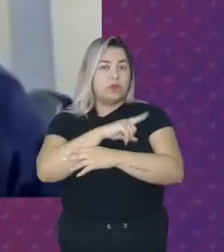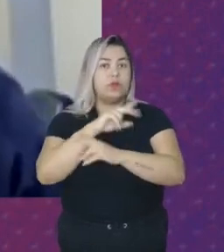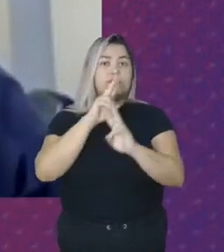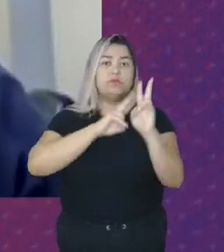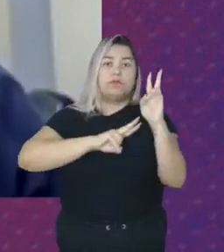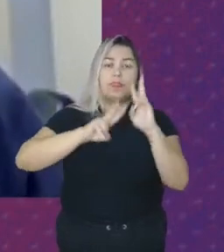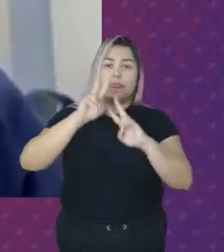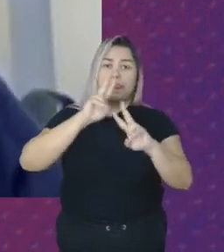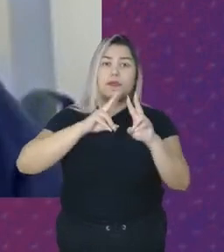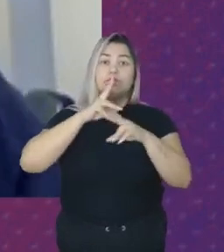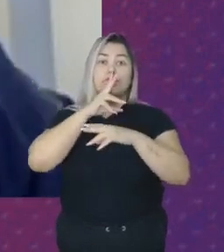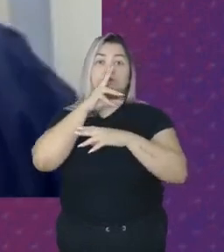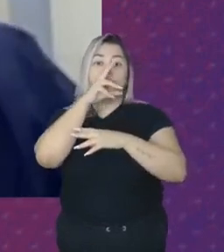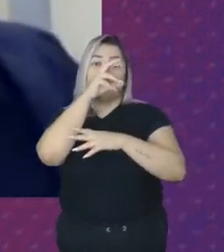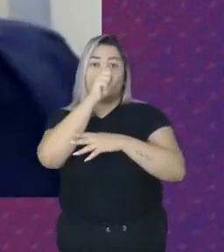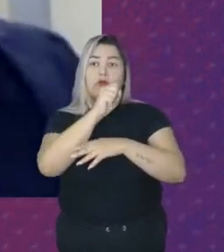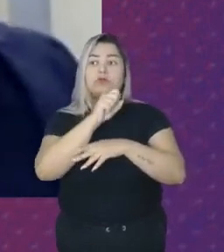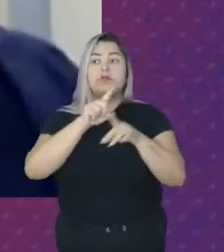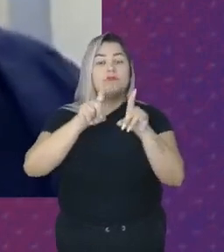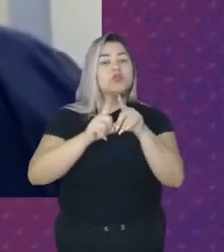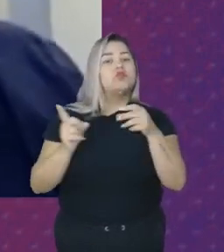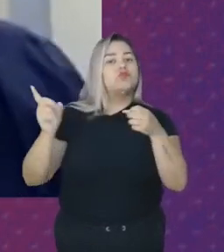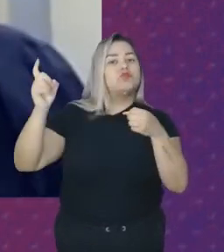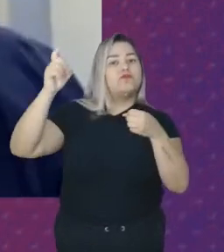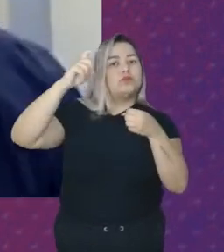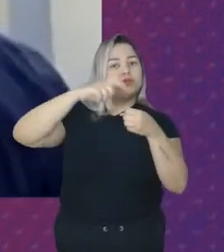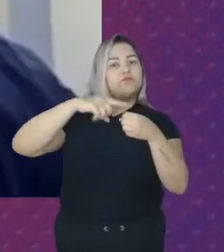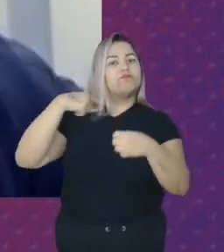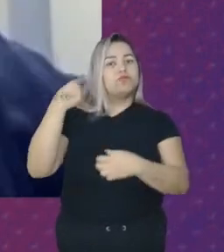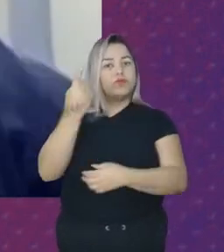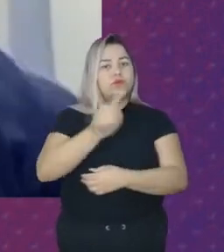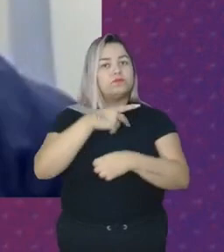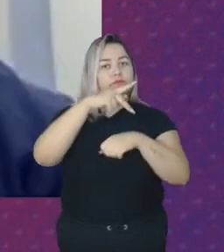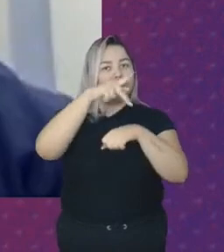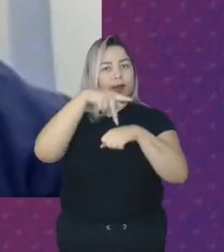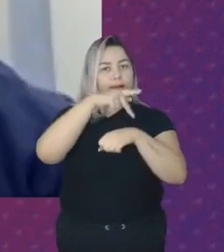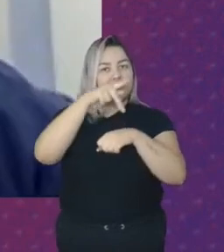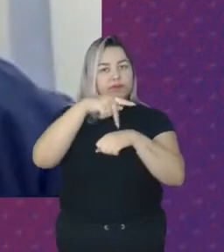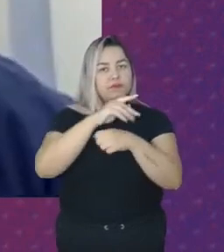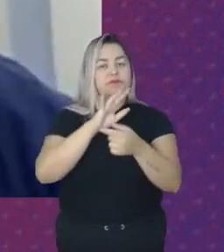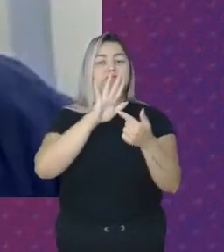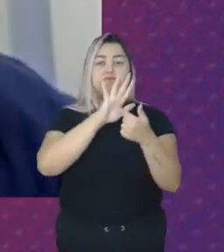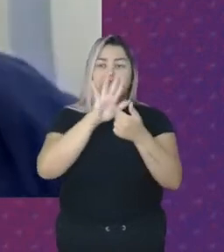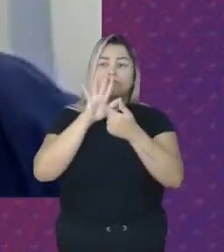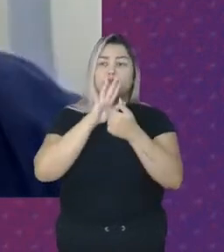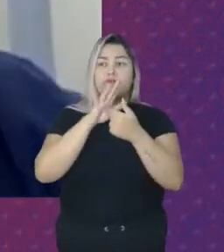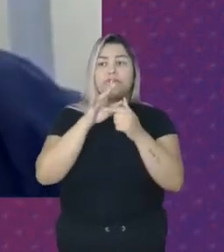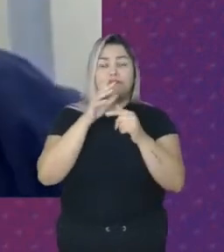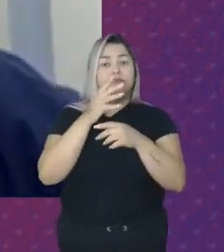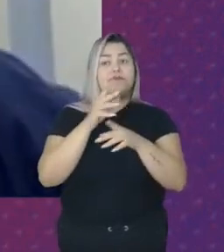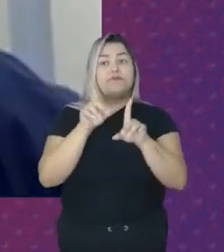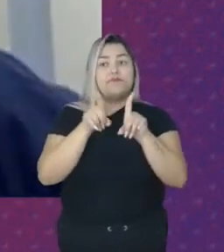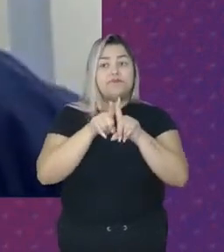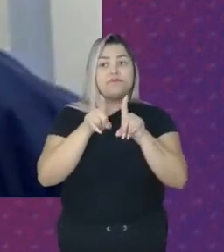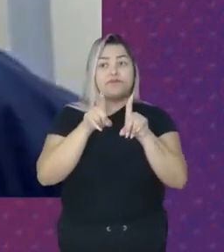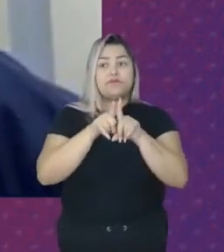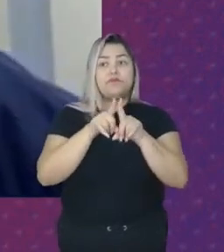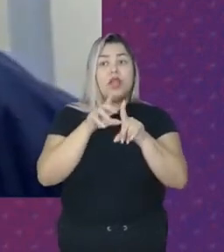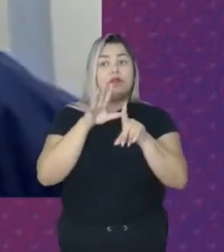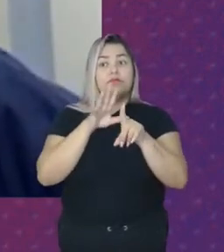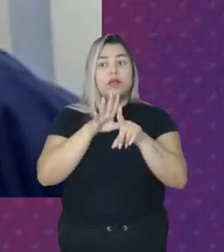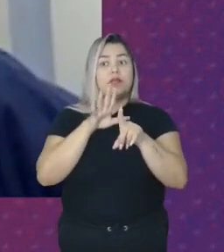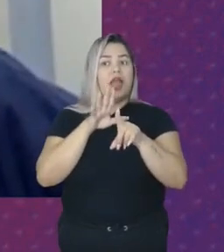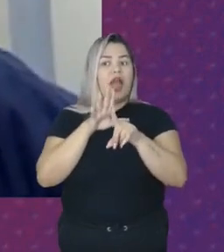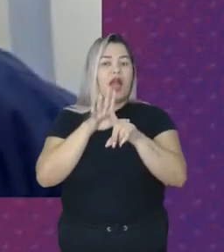uma tentativa muito forte de ser retomada no nosso país. Prova disso, o ataque, né?